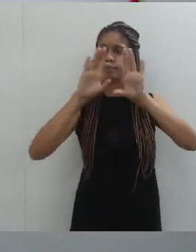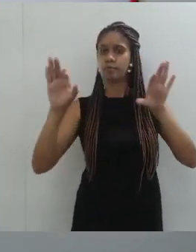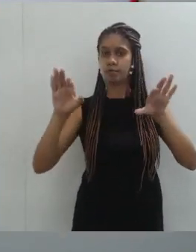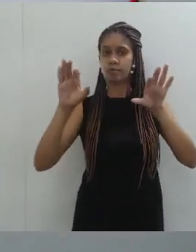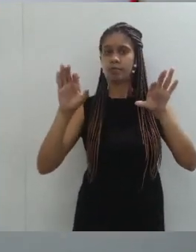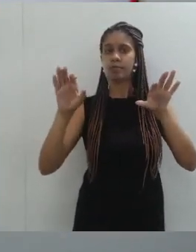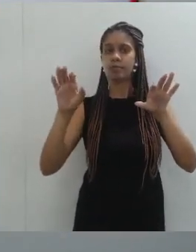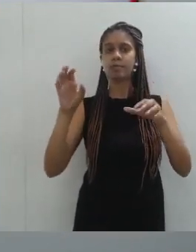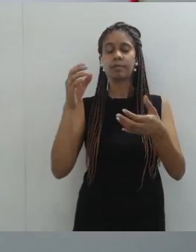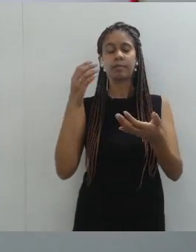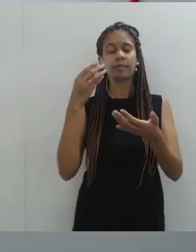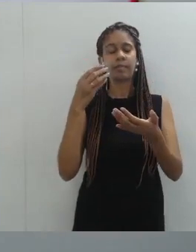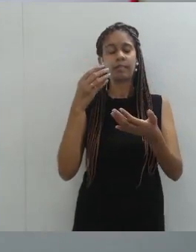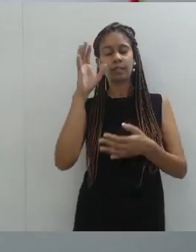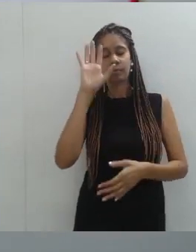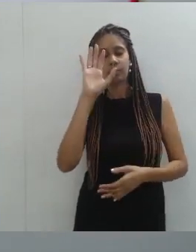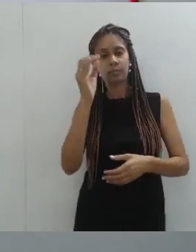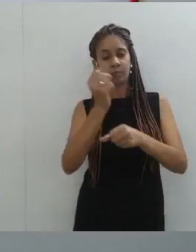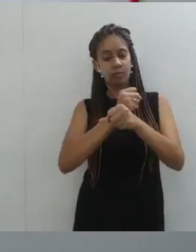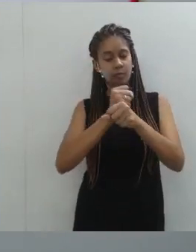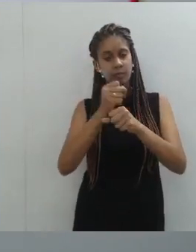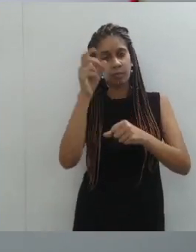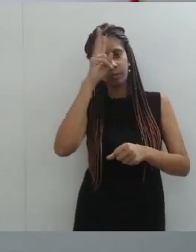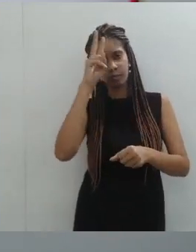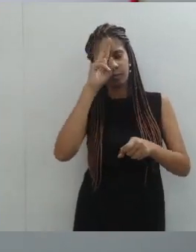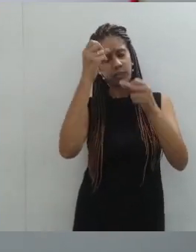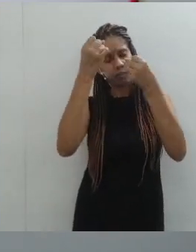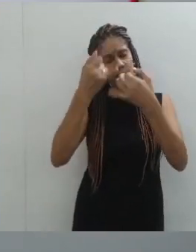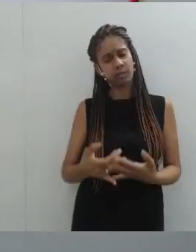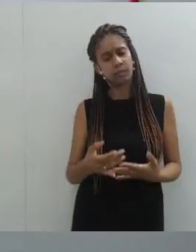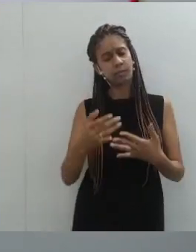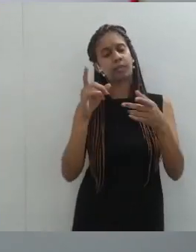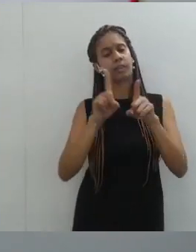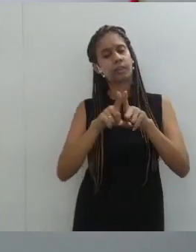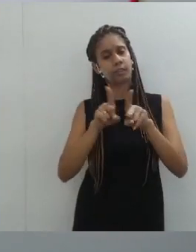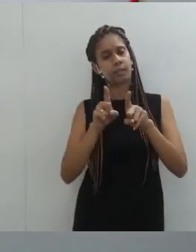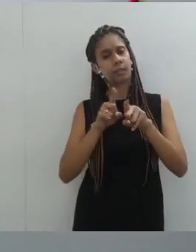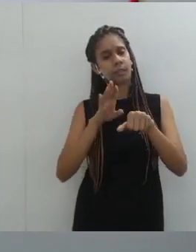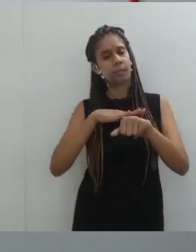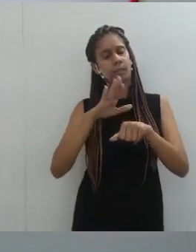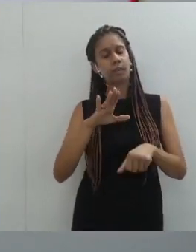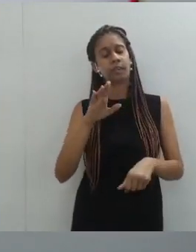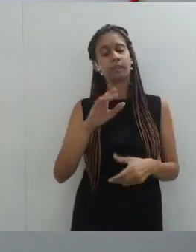e falar um pouco mais sobre historiografia, a escrita da história.